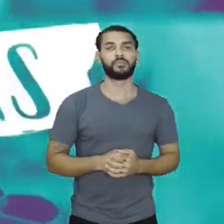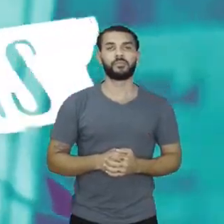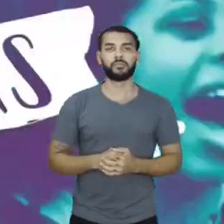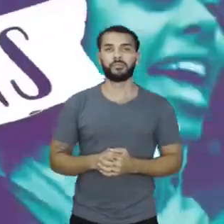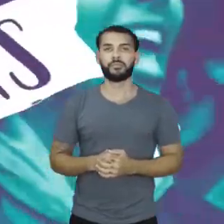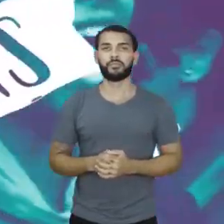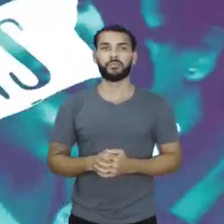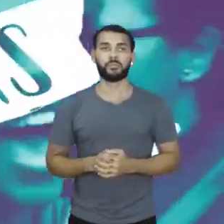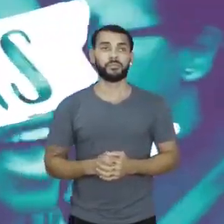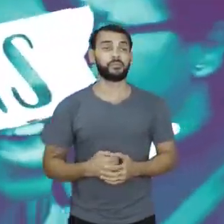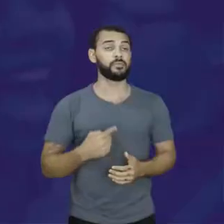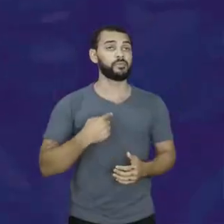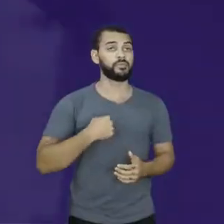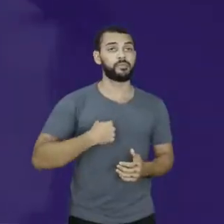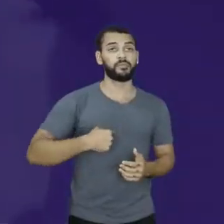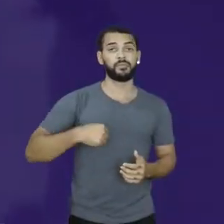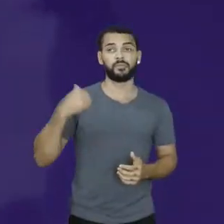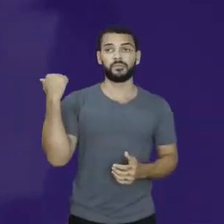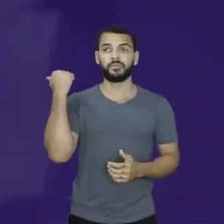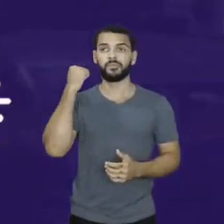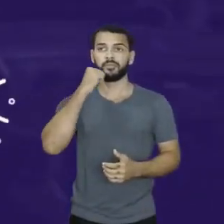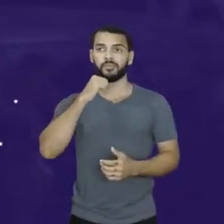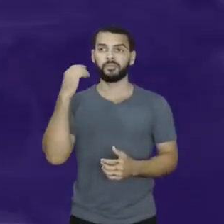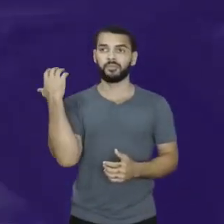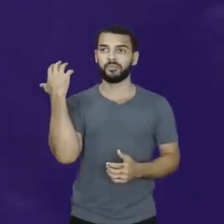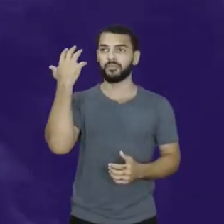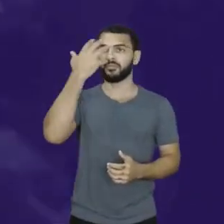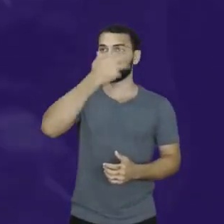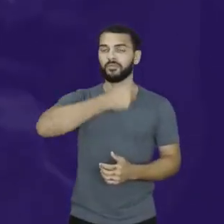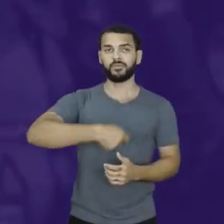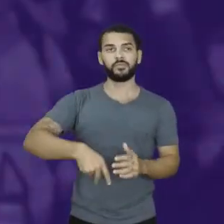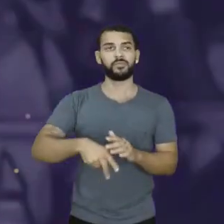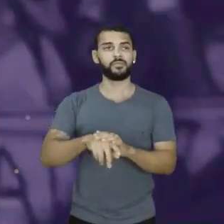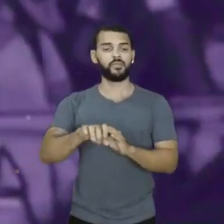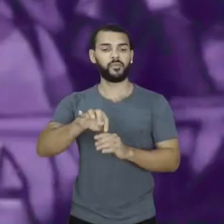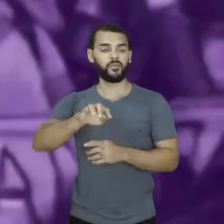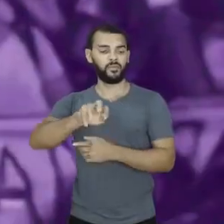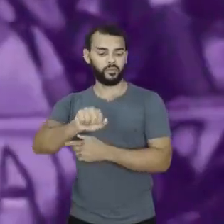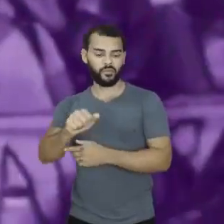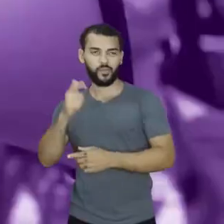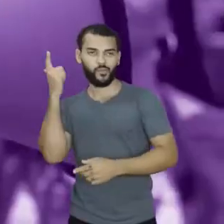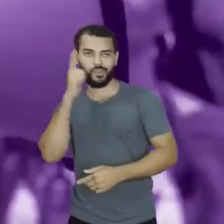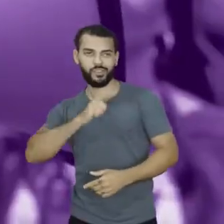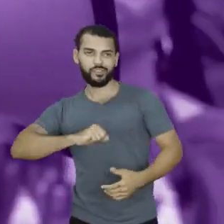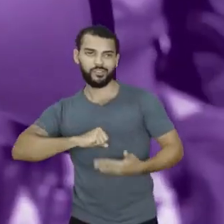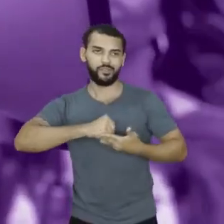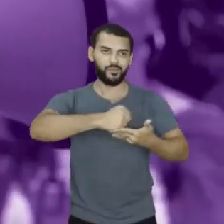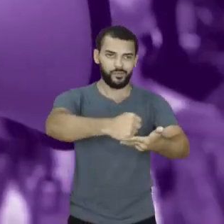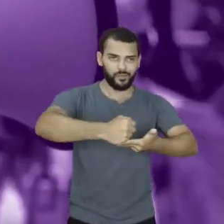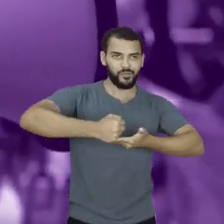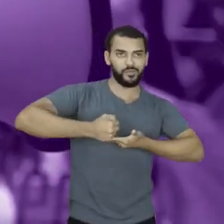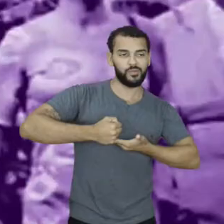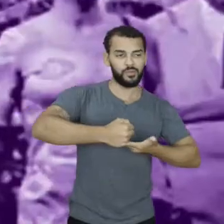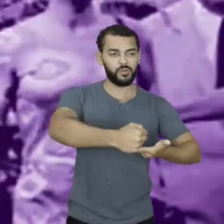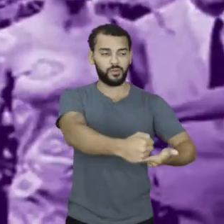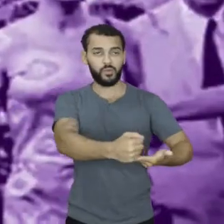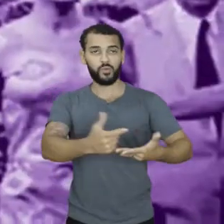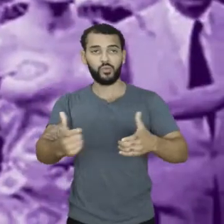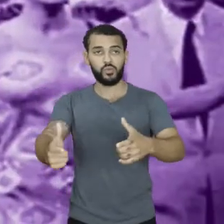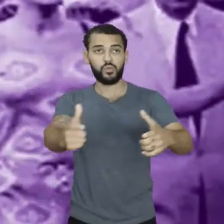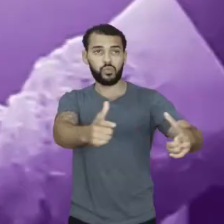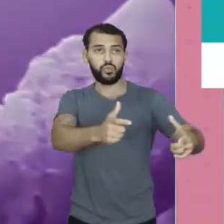Eu sou uma delas, são elas por elas, ocupando os espaços